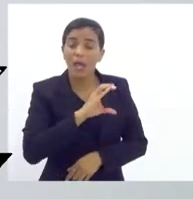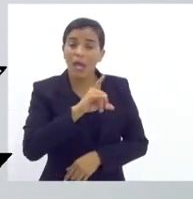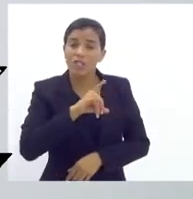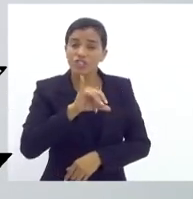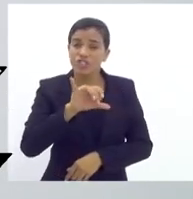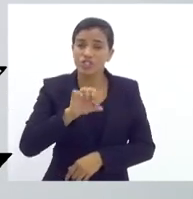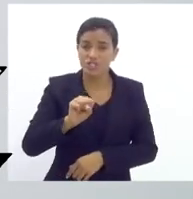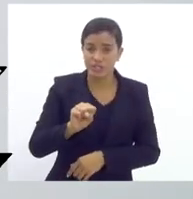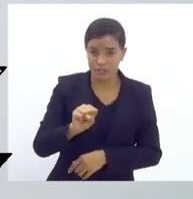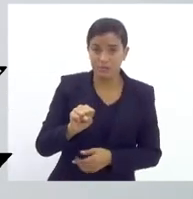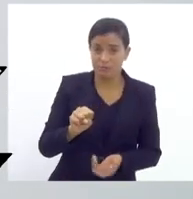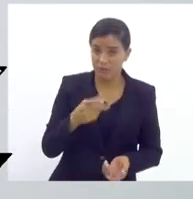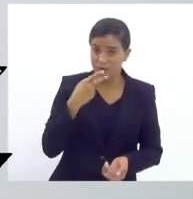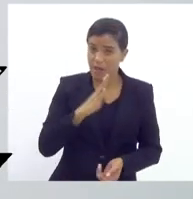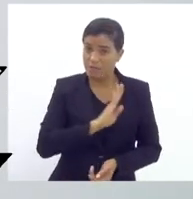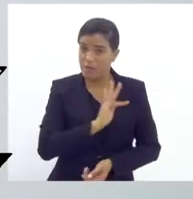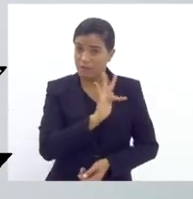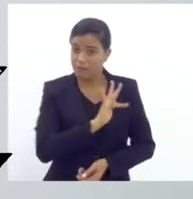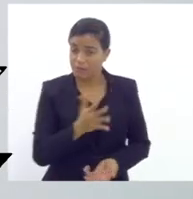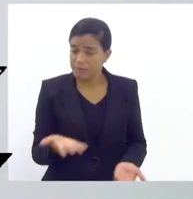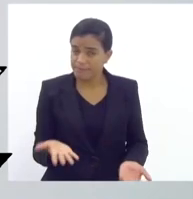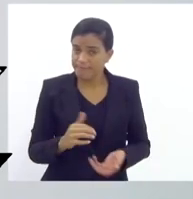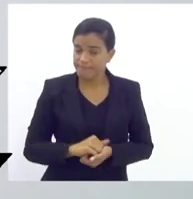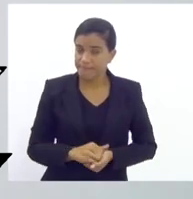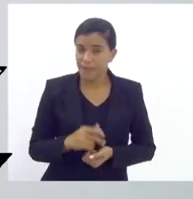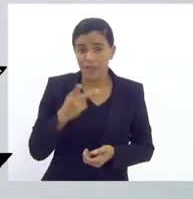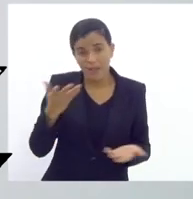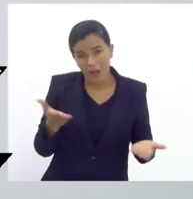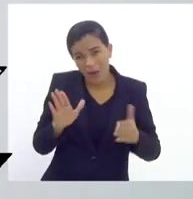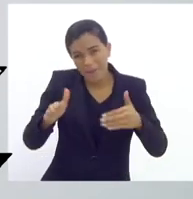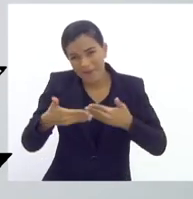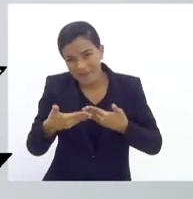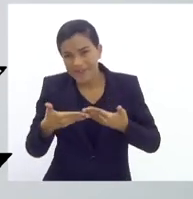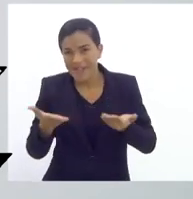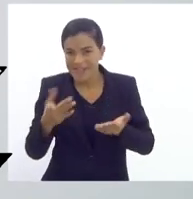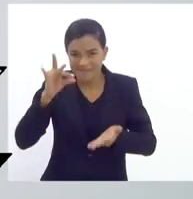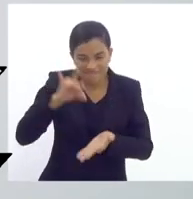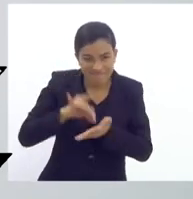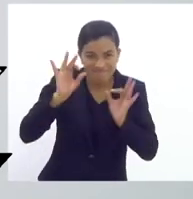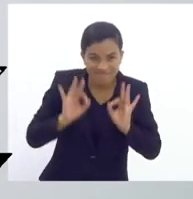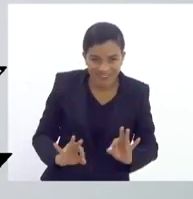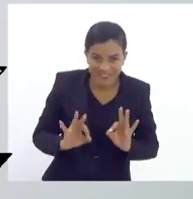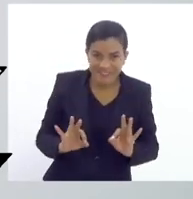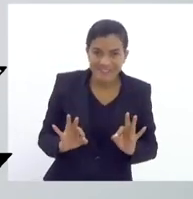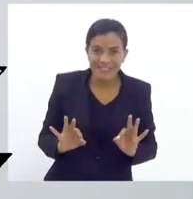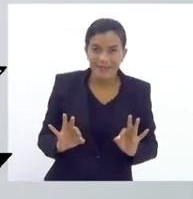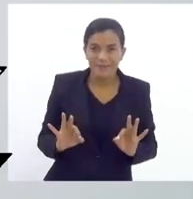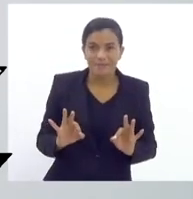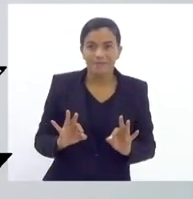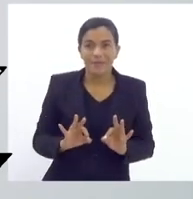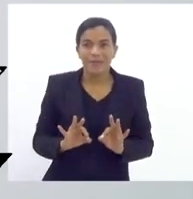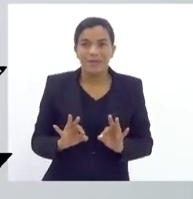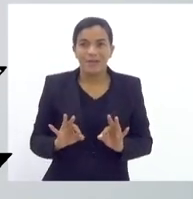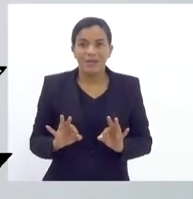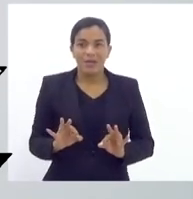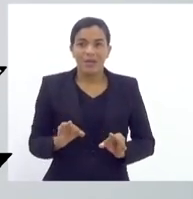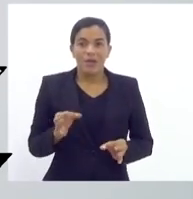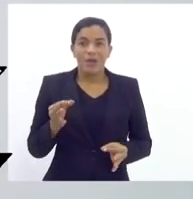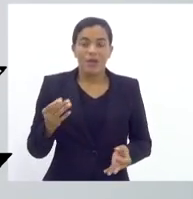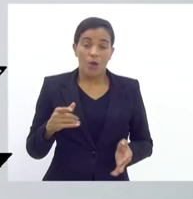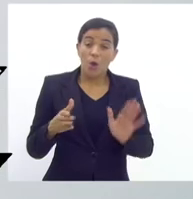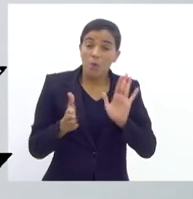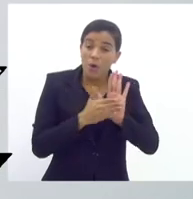metropolitana de tá falando da Baixada Fluminense bom para finalizar de vez é o seguinte como